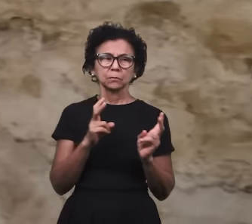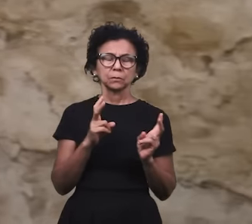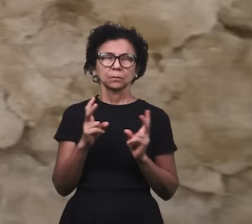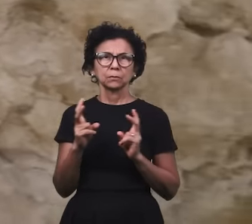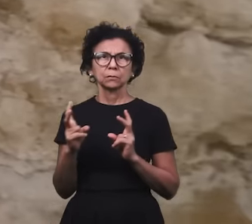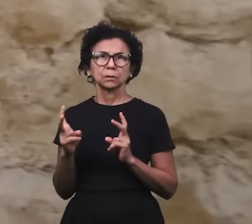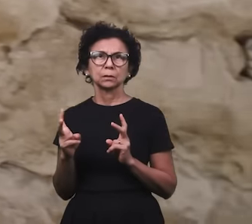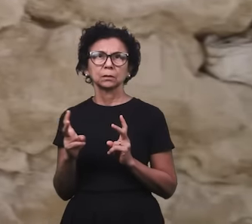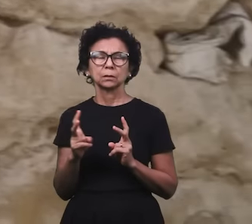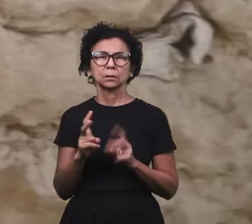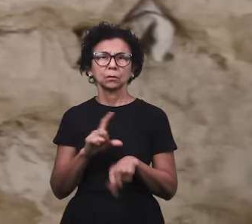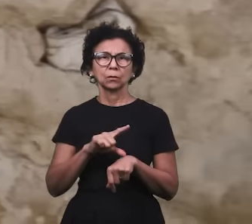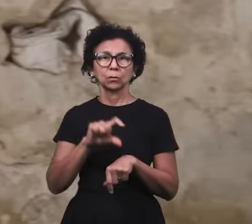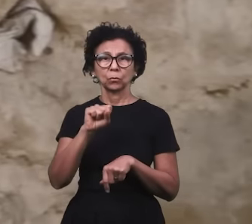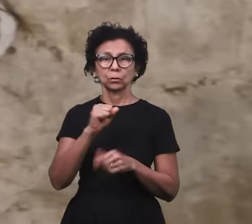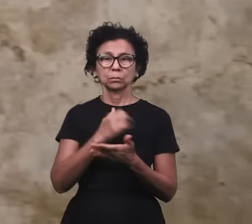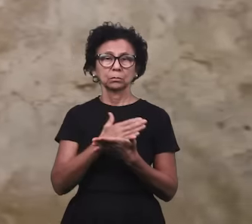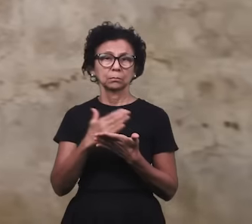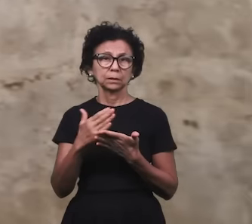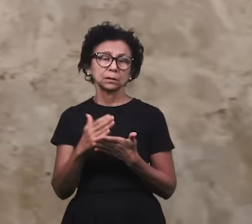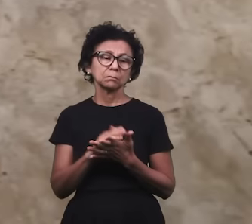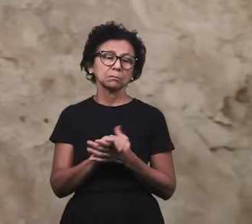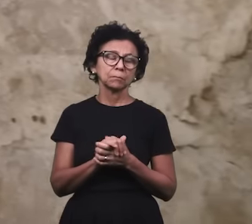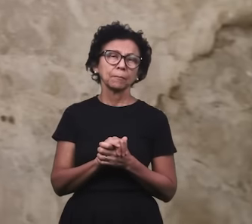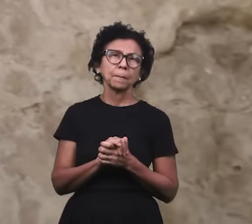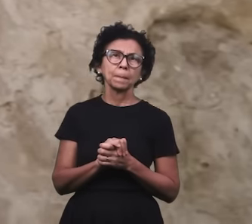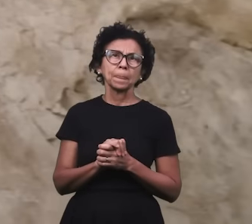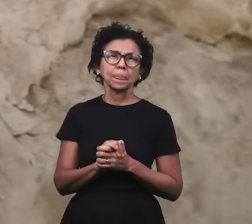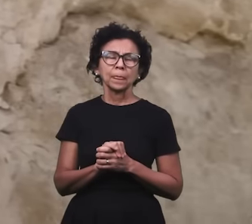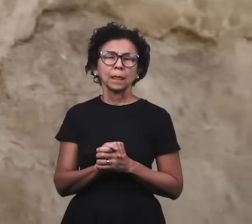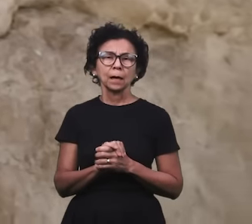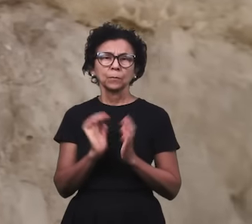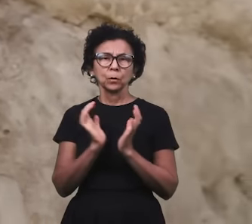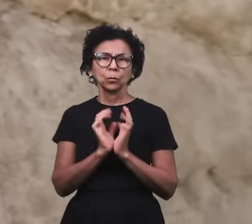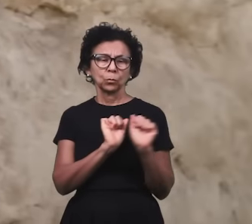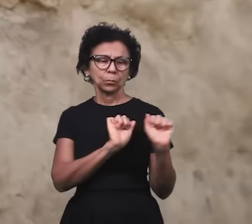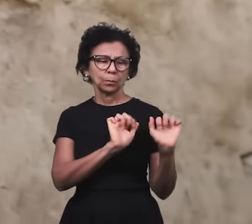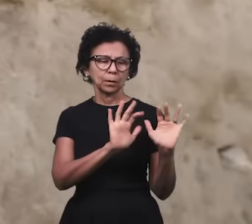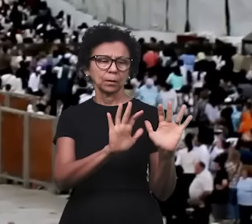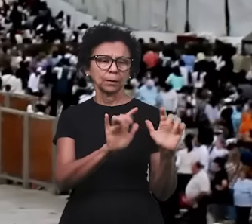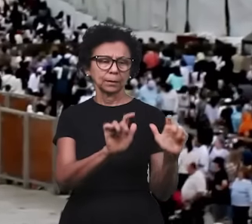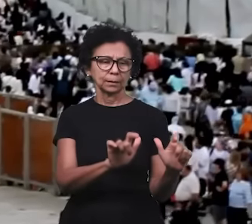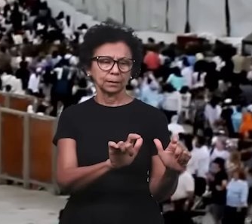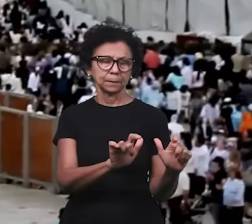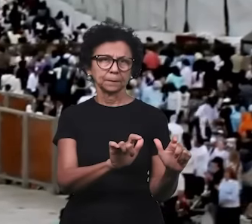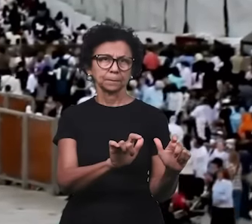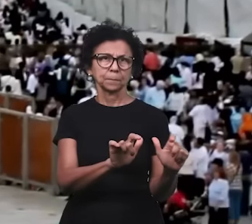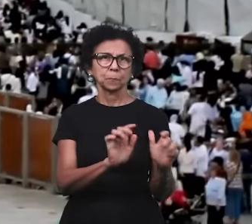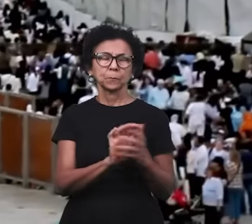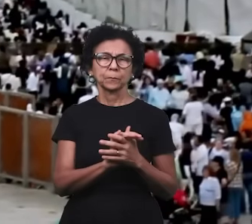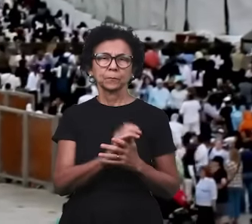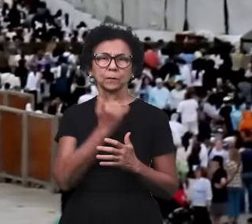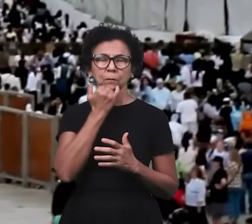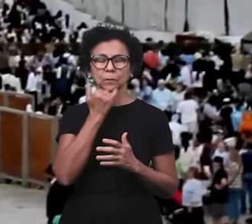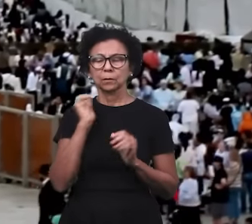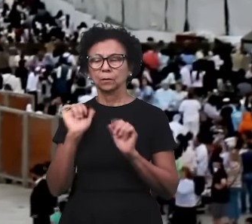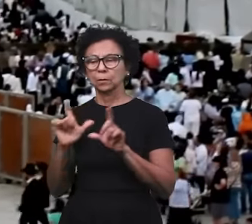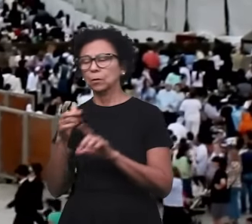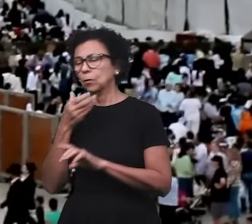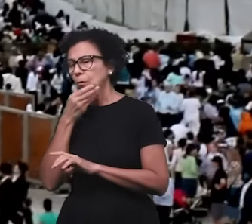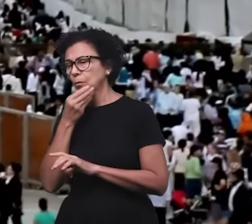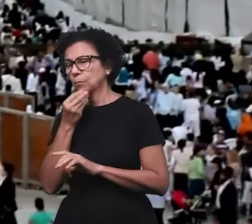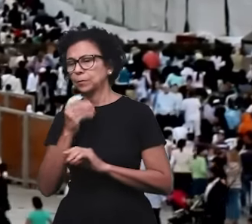ia começar, né? 18 horas ia começar, e eu estava ali, aí começou a chegar um grupinho, ficava aqui, os homens, a